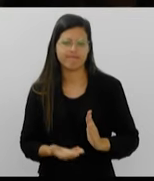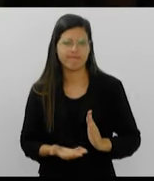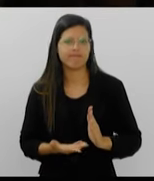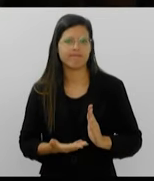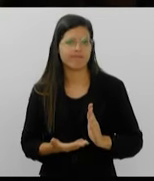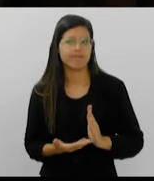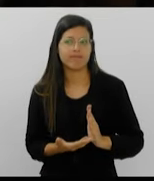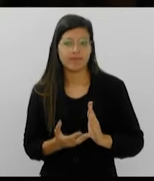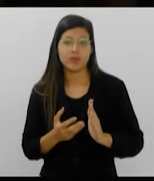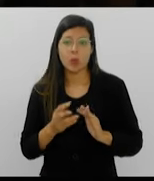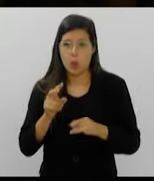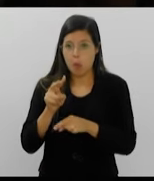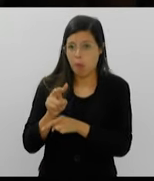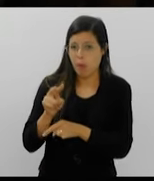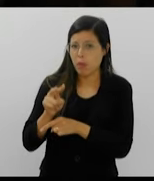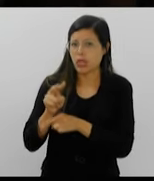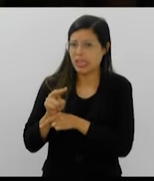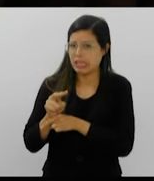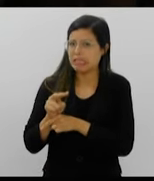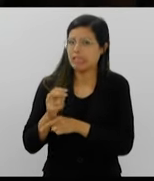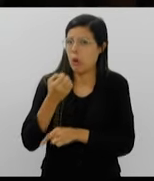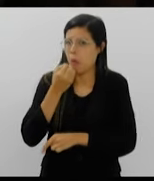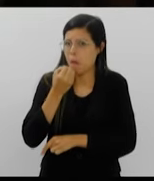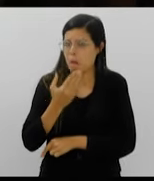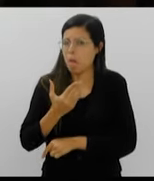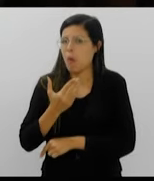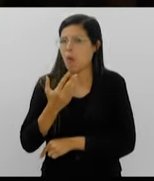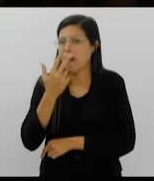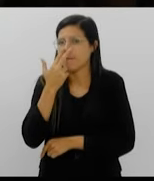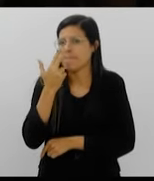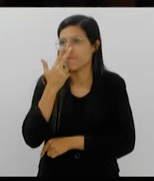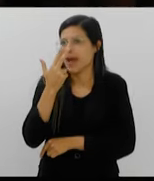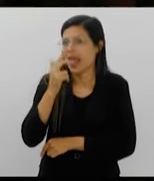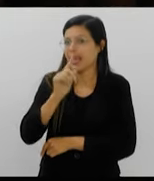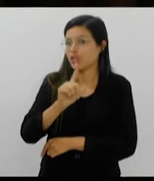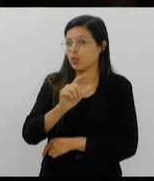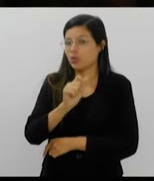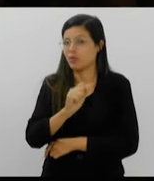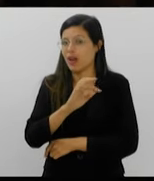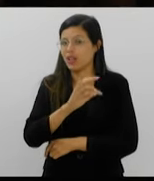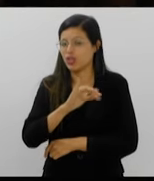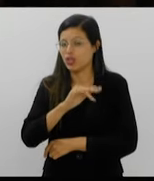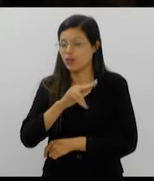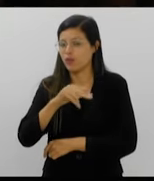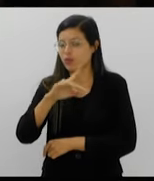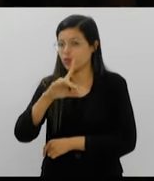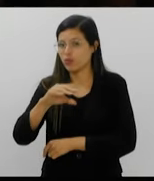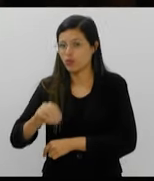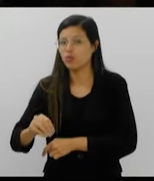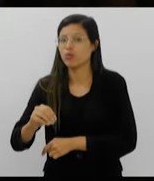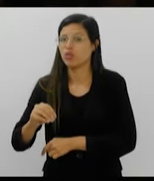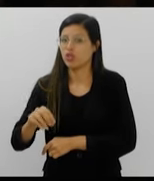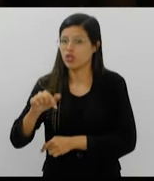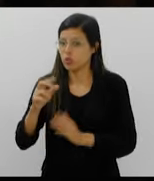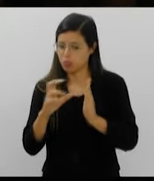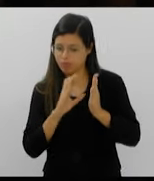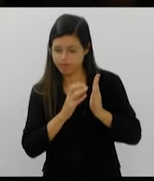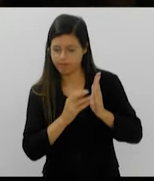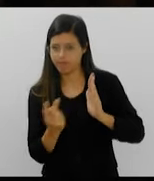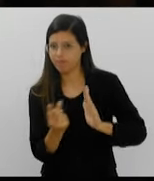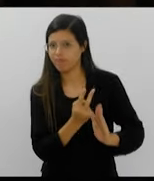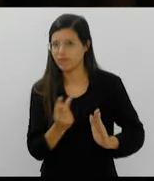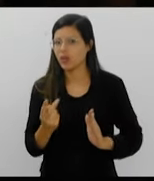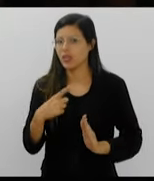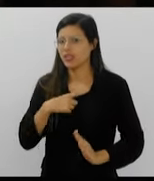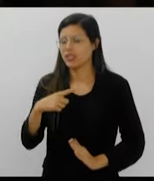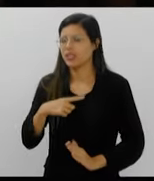uma guarida bem farta. É um latifúndio que o PMDB, que o PP detém no governo do estado do Rio de Janeiro. Mas